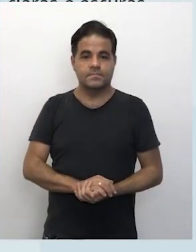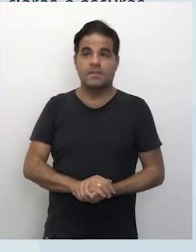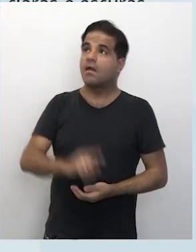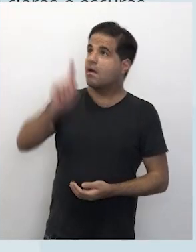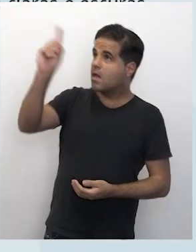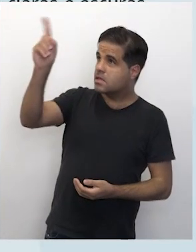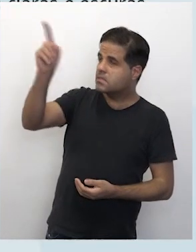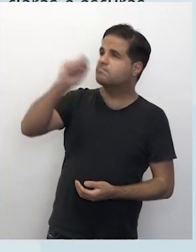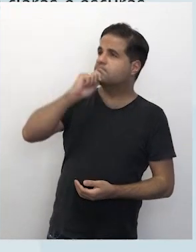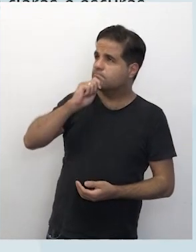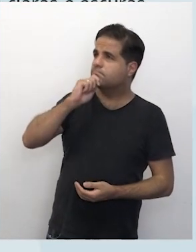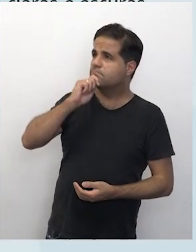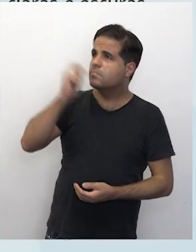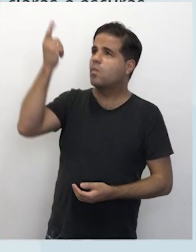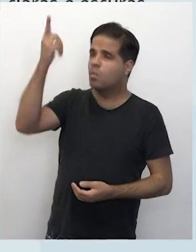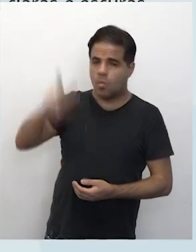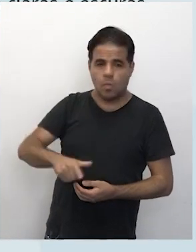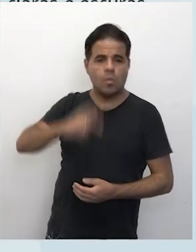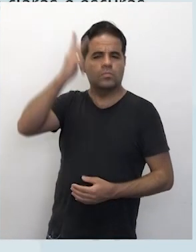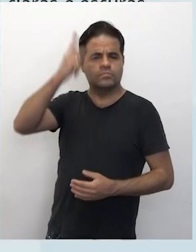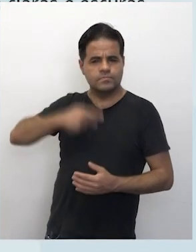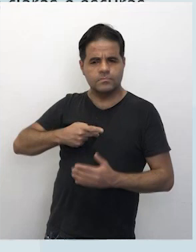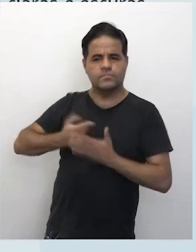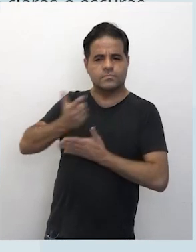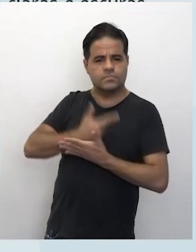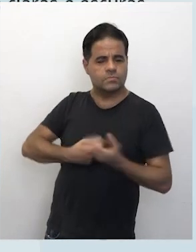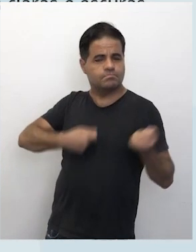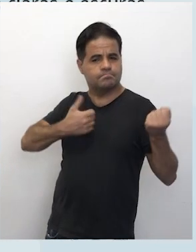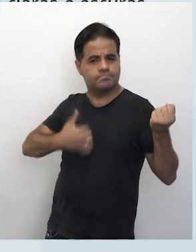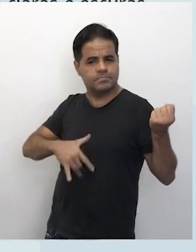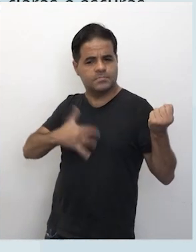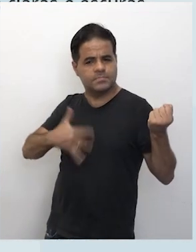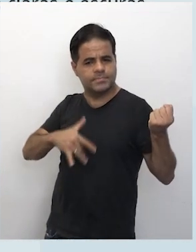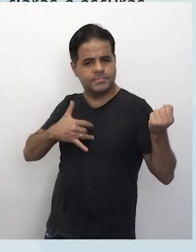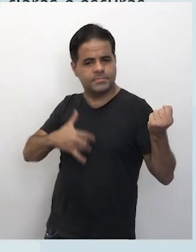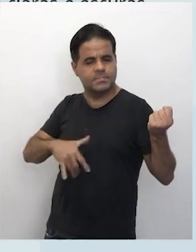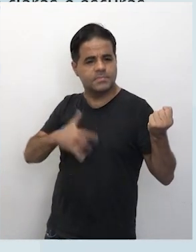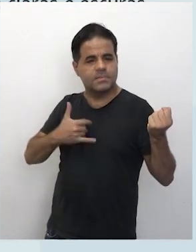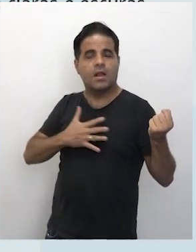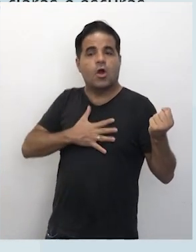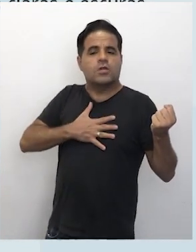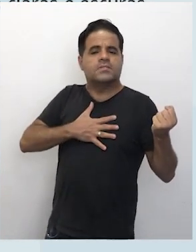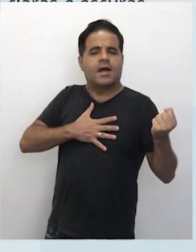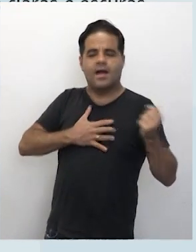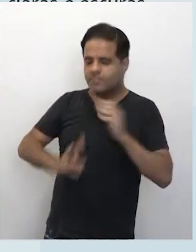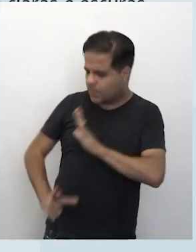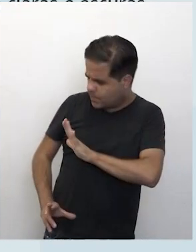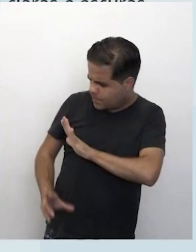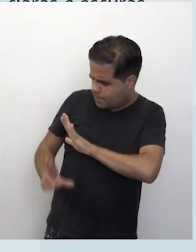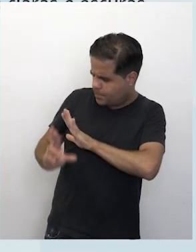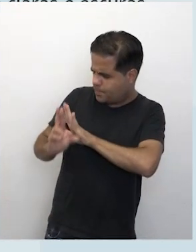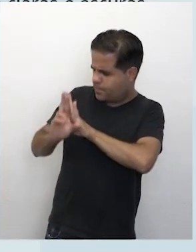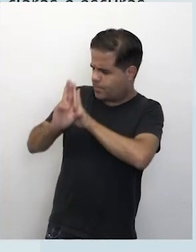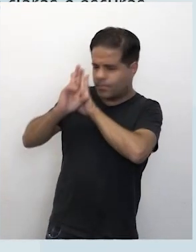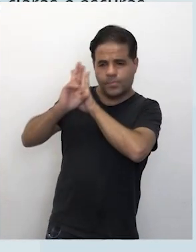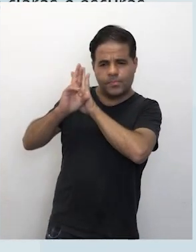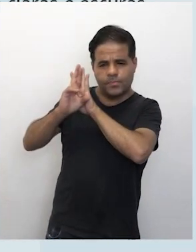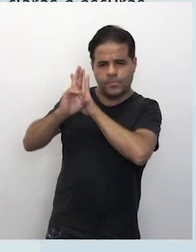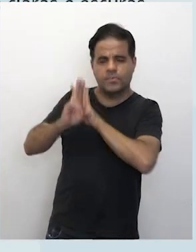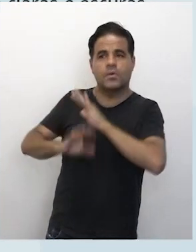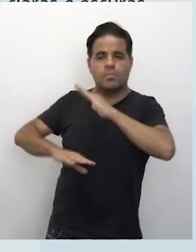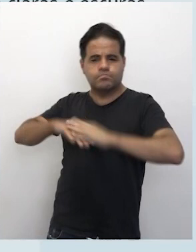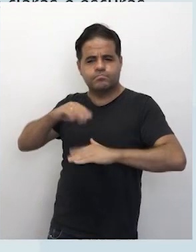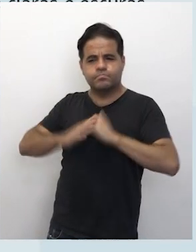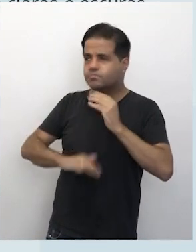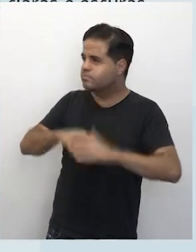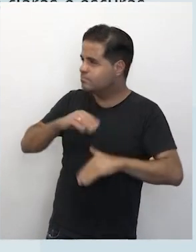Esse aí também é mais um autorretrato tocando violão, né? Então, ela gostava de se representar bastante, né? Nas obras.